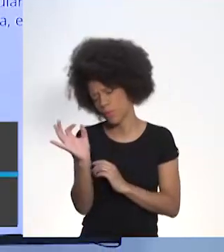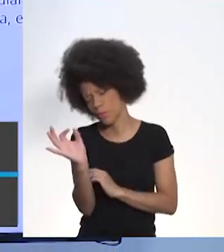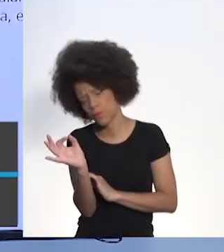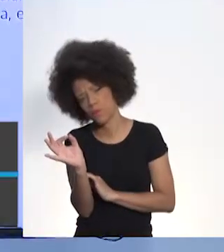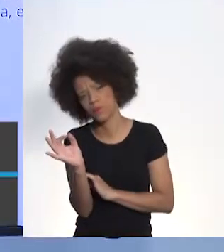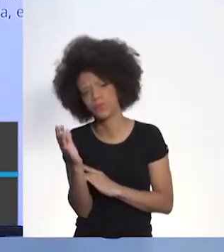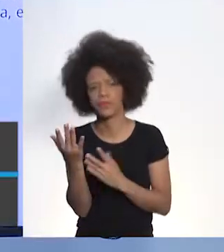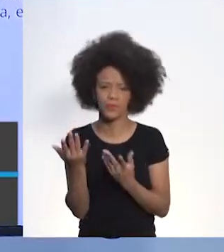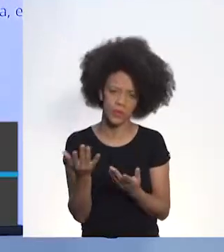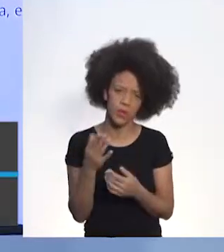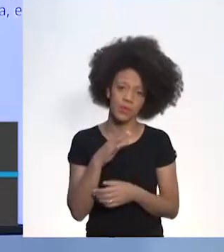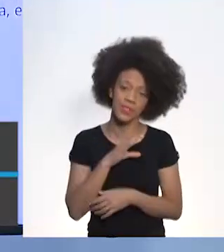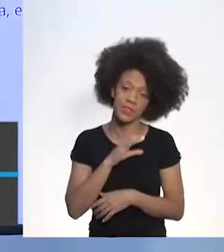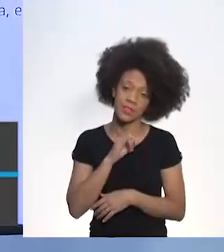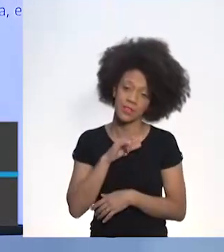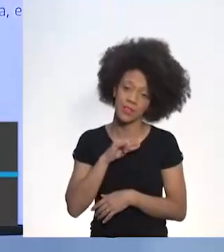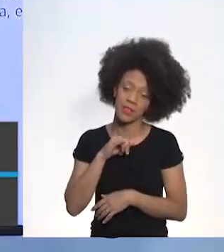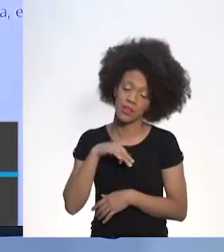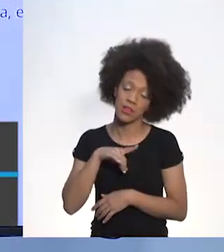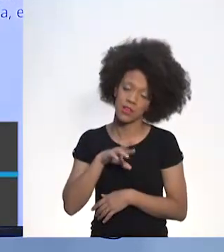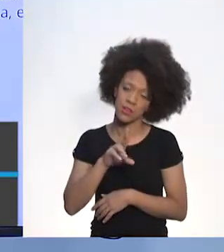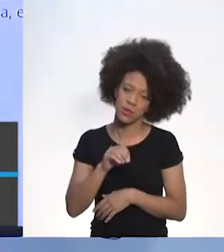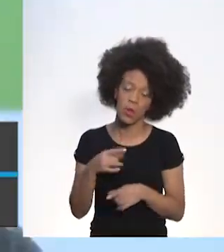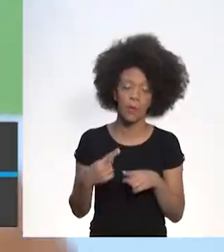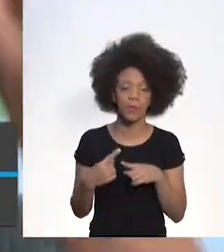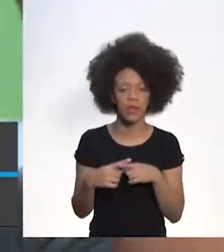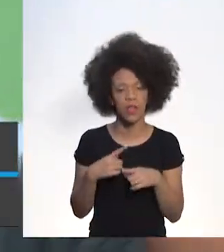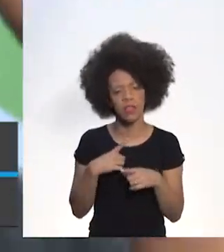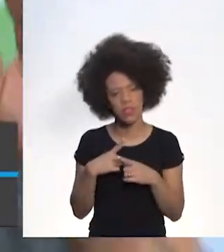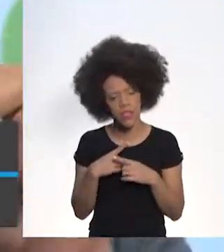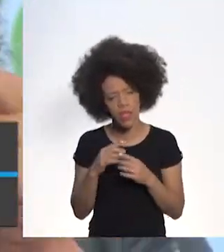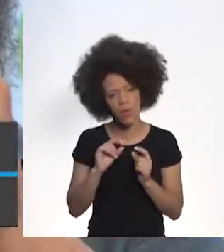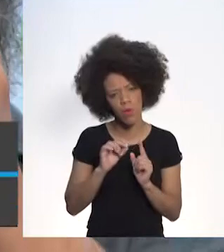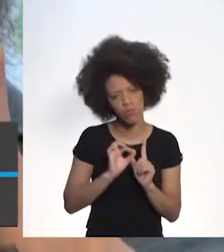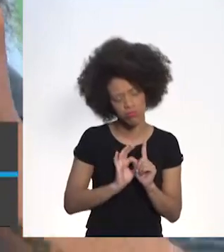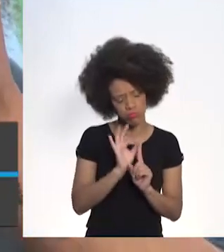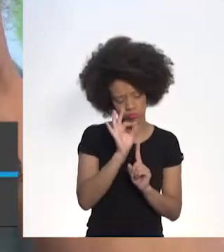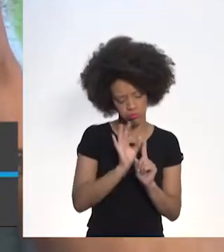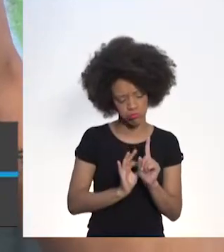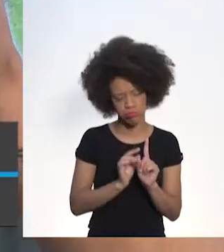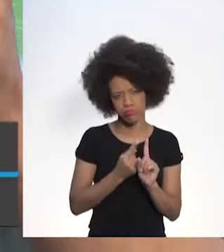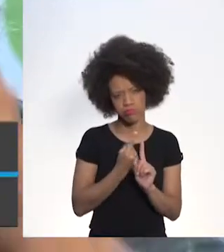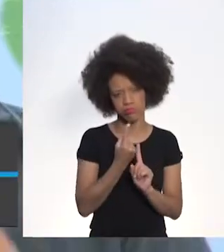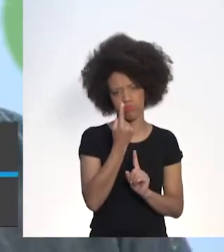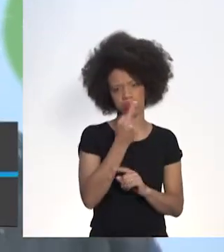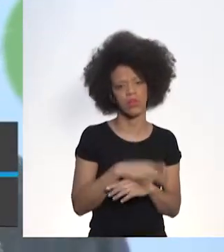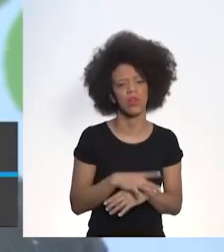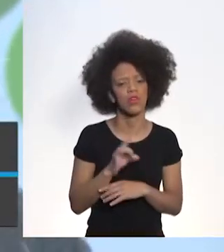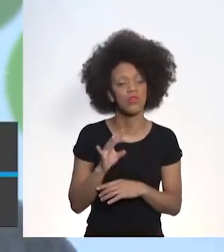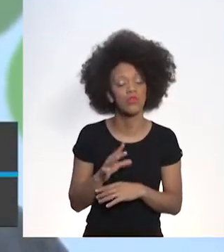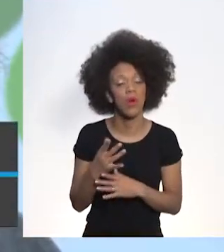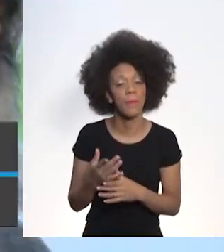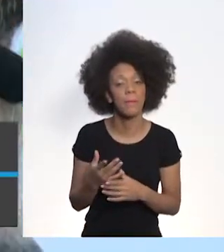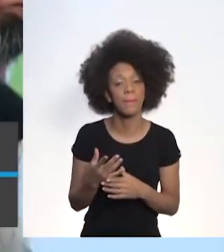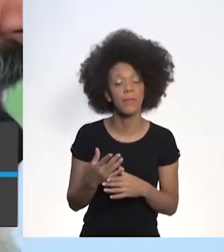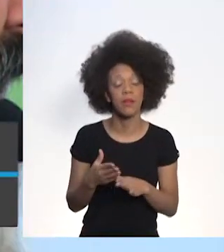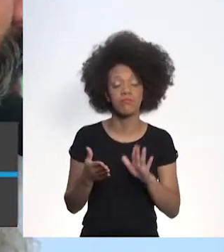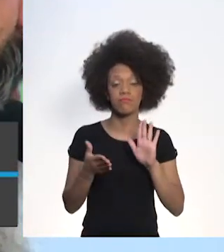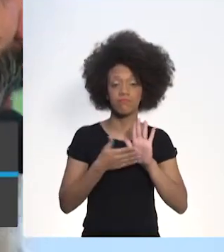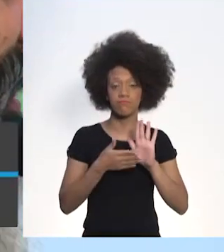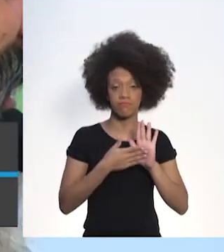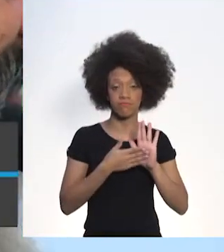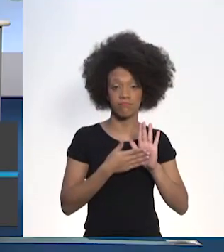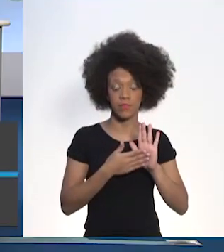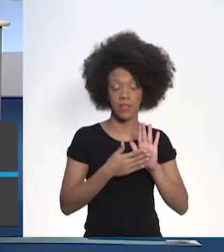Alessandra? A moeda é um cilindro, né? Porque ela tem uma alturazinha aqui, mas a gente vai desprezar isso daqui só para falar da face da moeda, não é